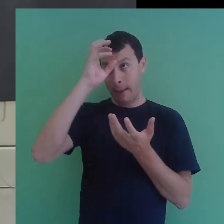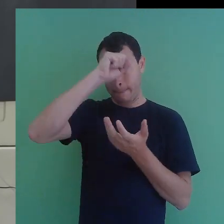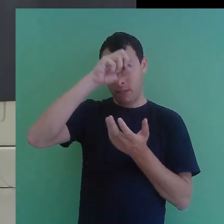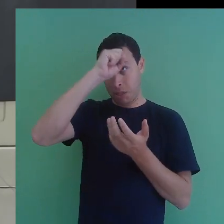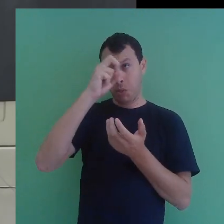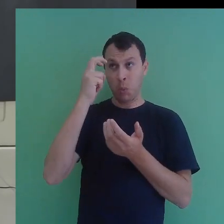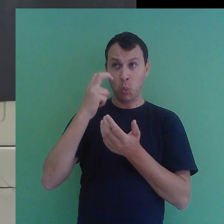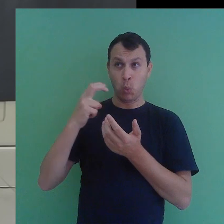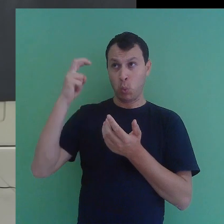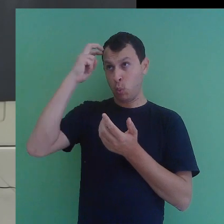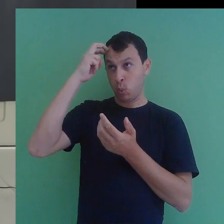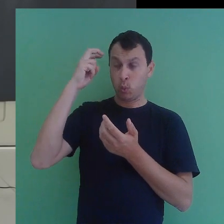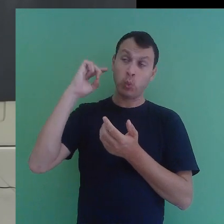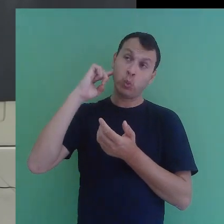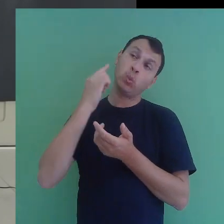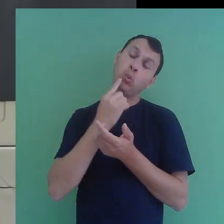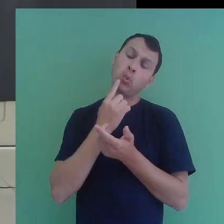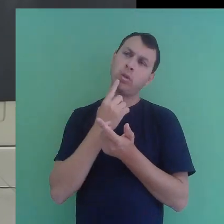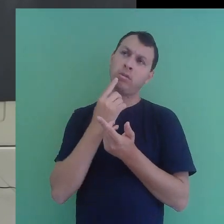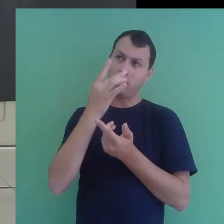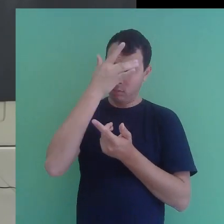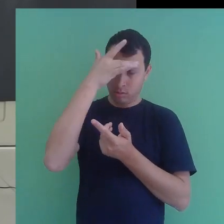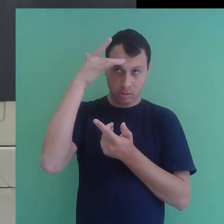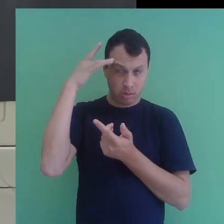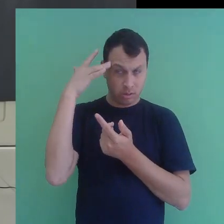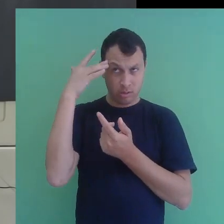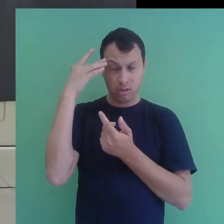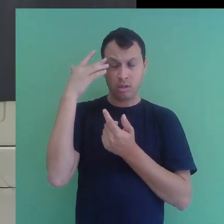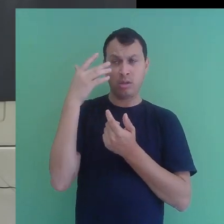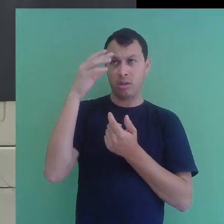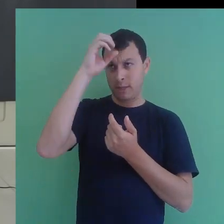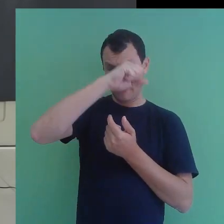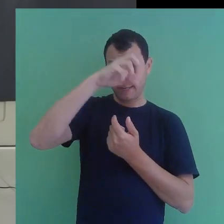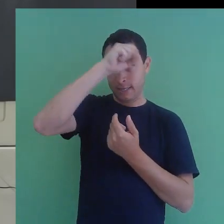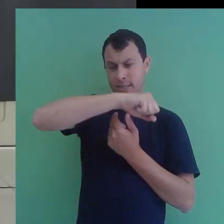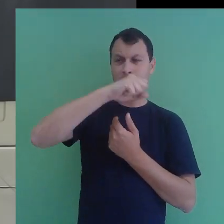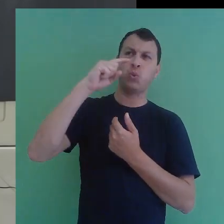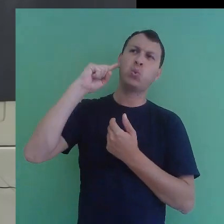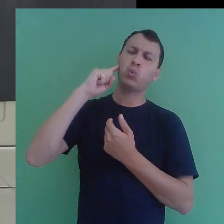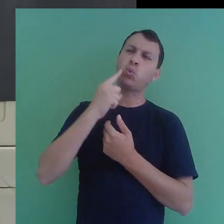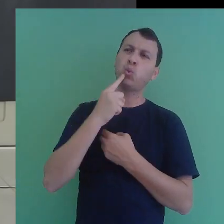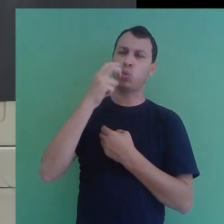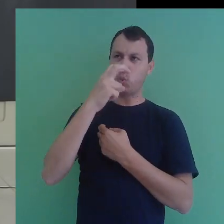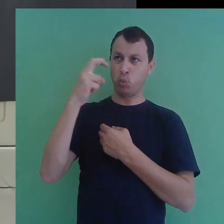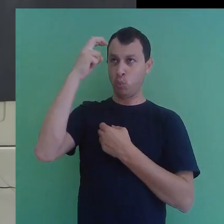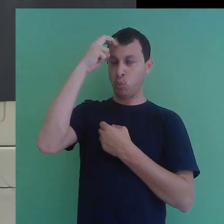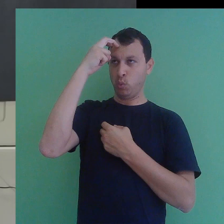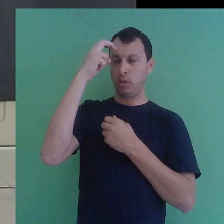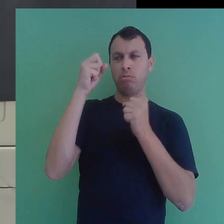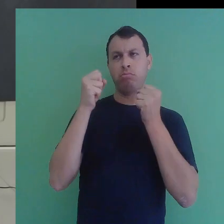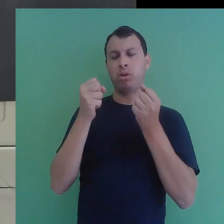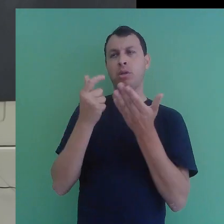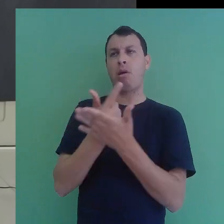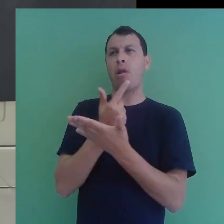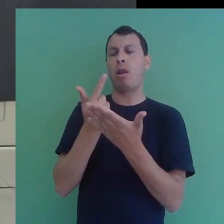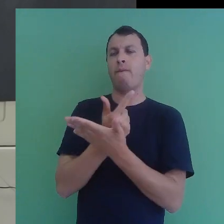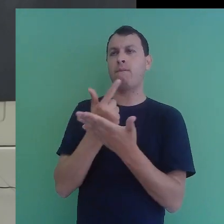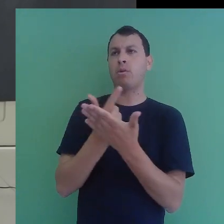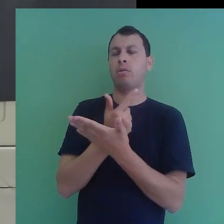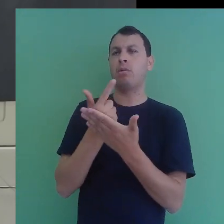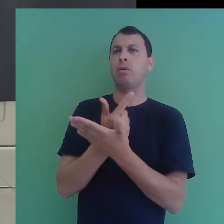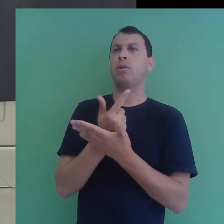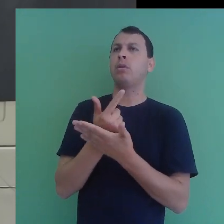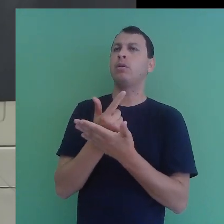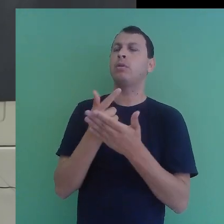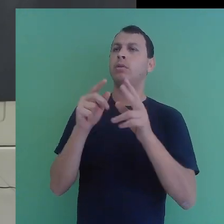pouquinho da cultura surda e entender como é uma pessoa aprendendo a cultura surda, eu recomendo um